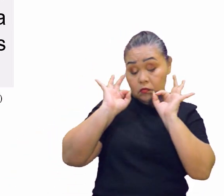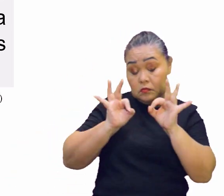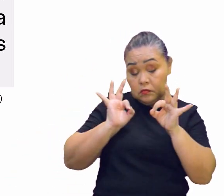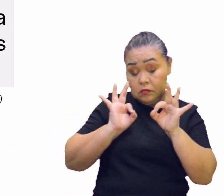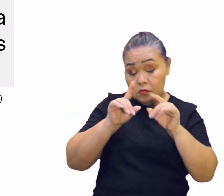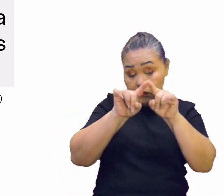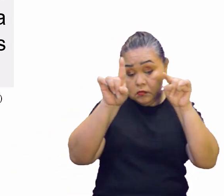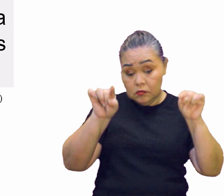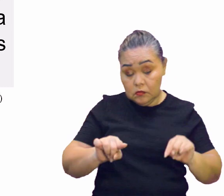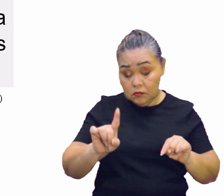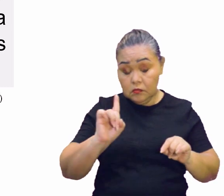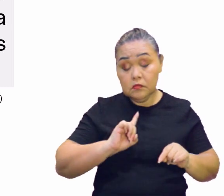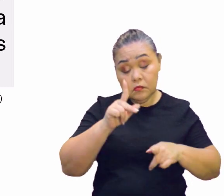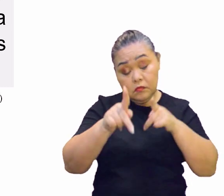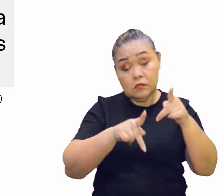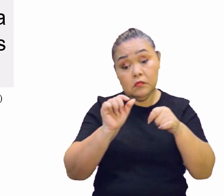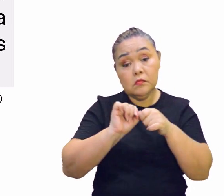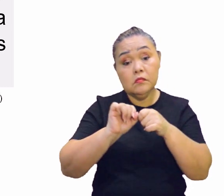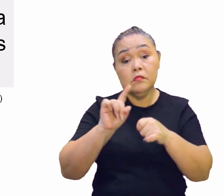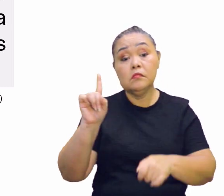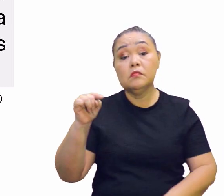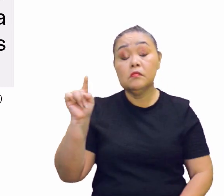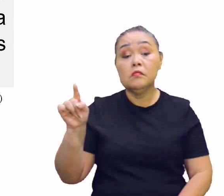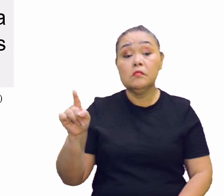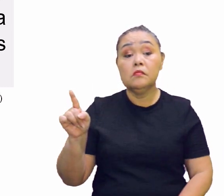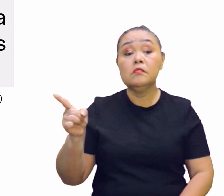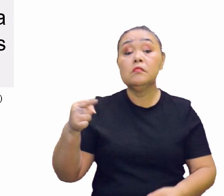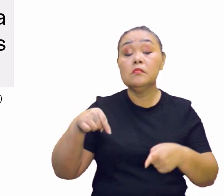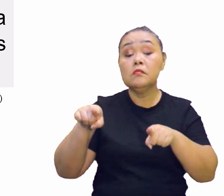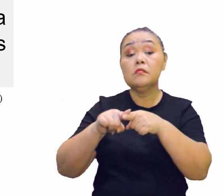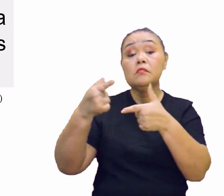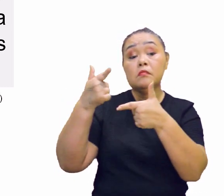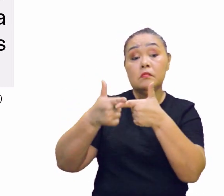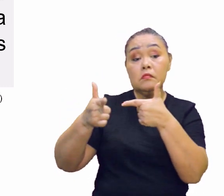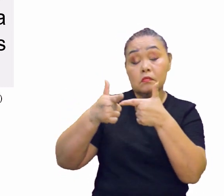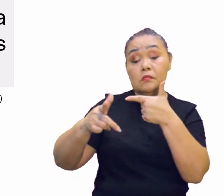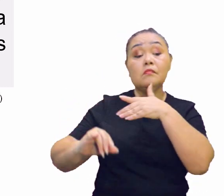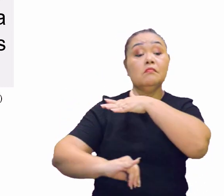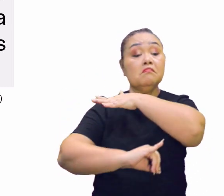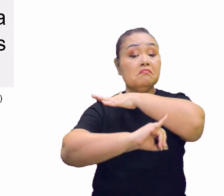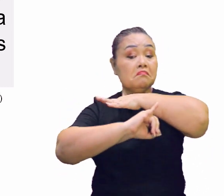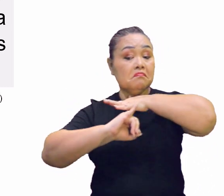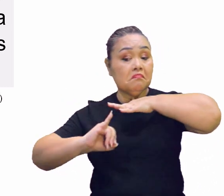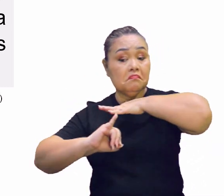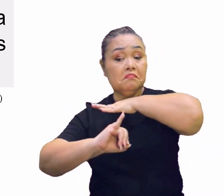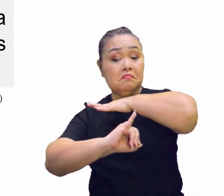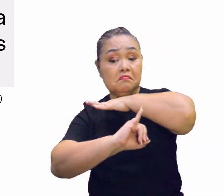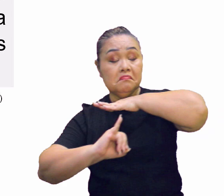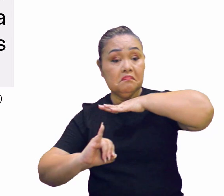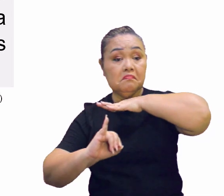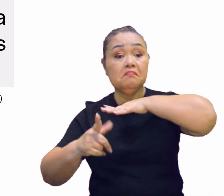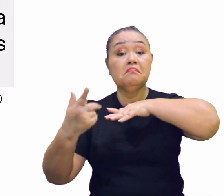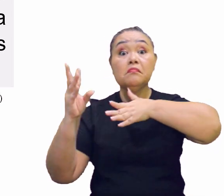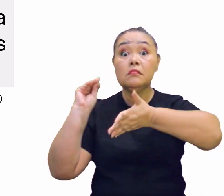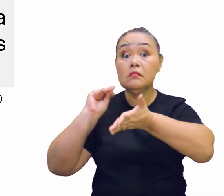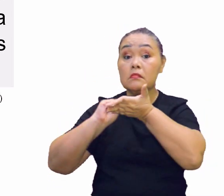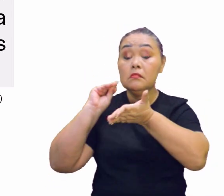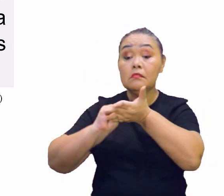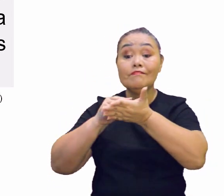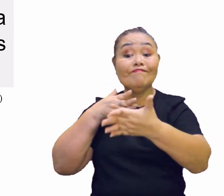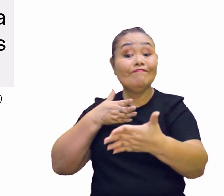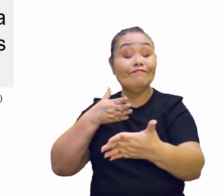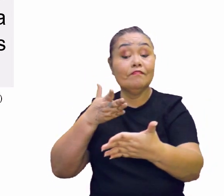de serviços para a população. E a gente tem também problemas de infraestrutura, a gente tem essas